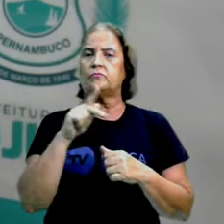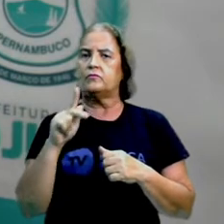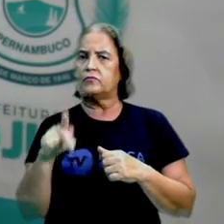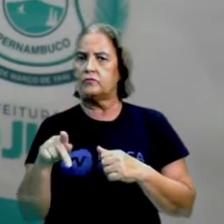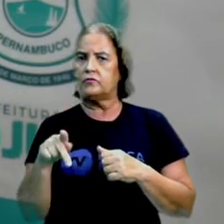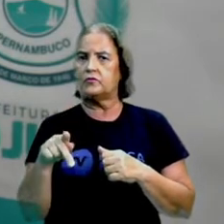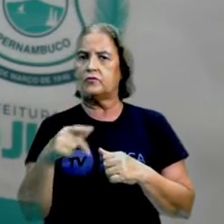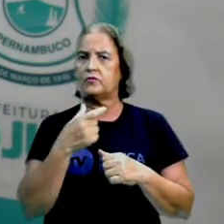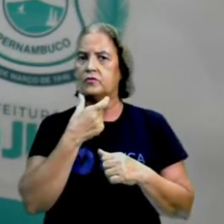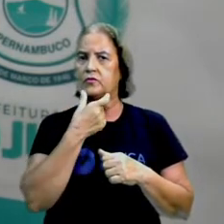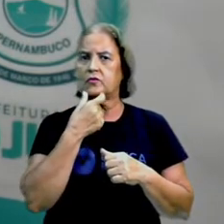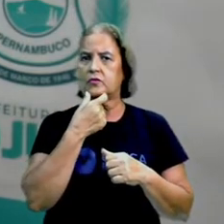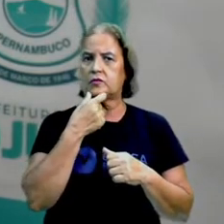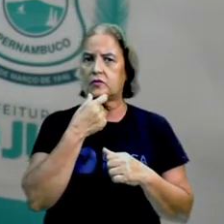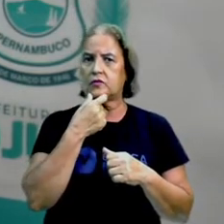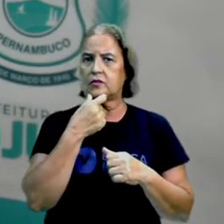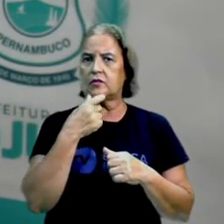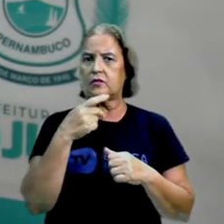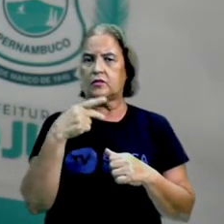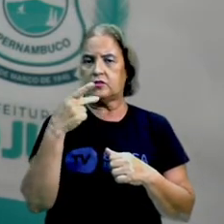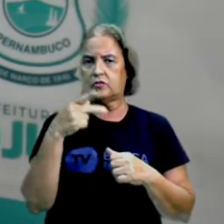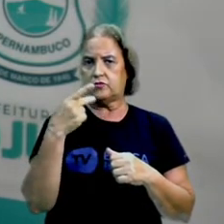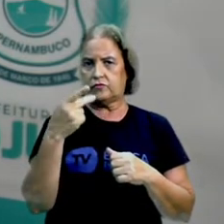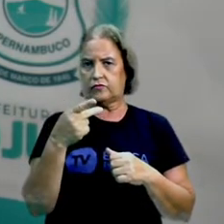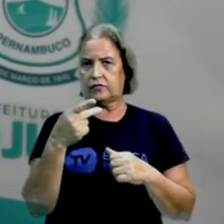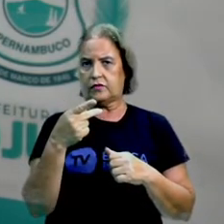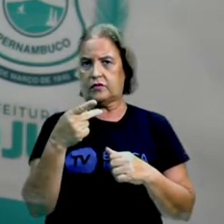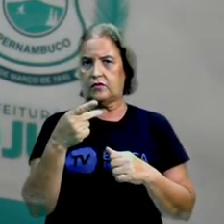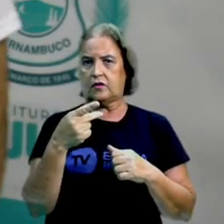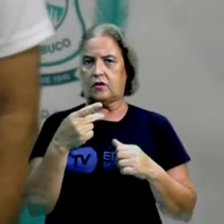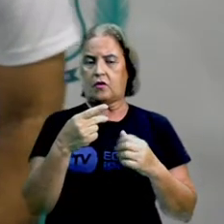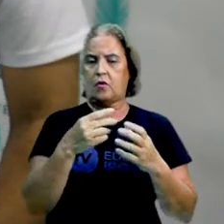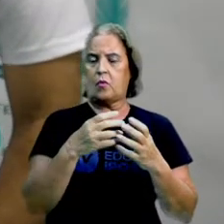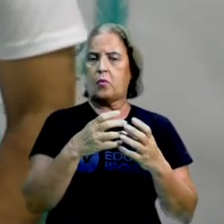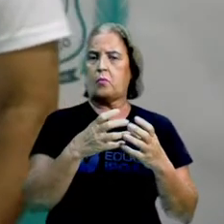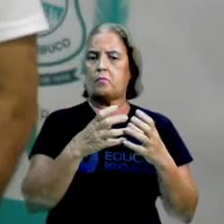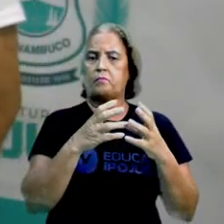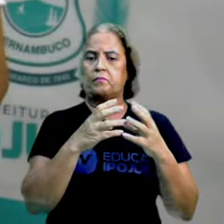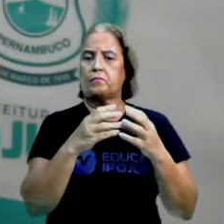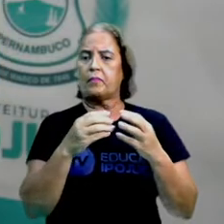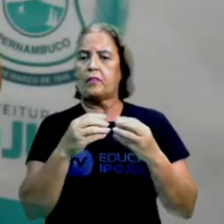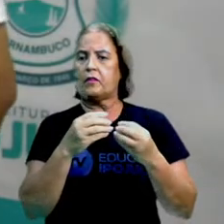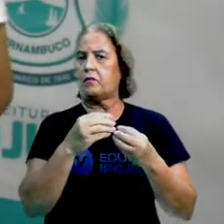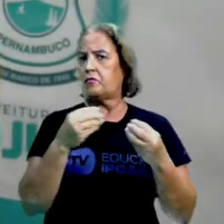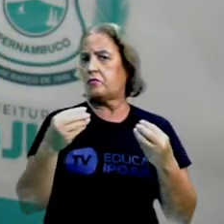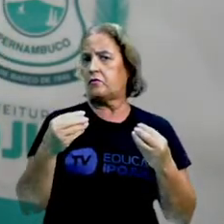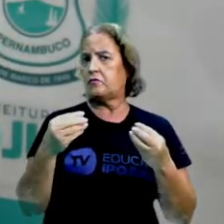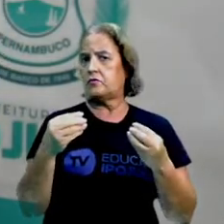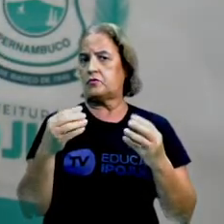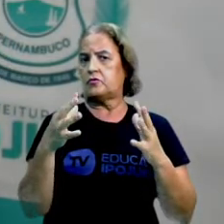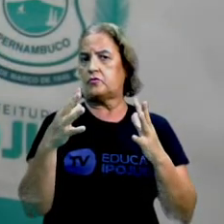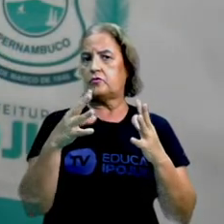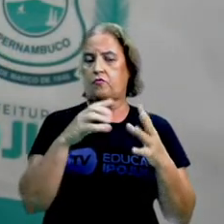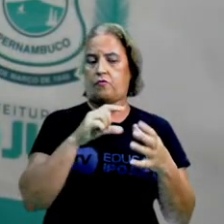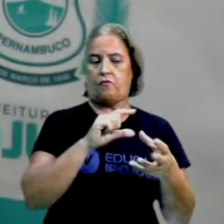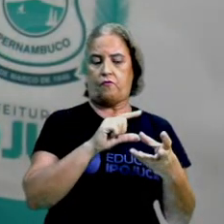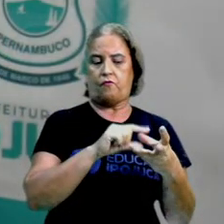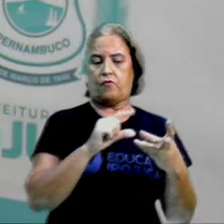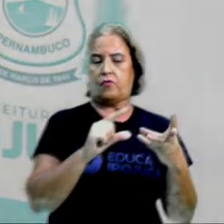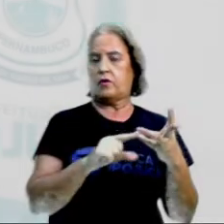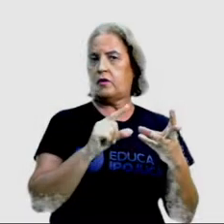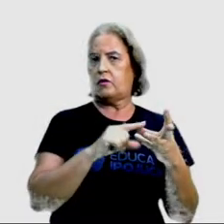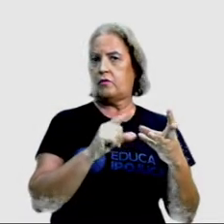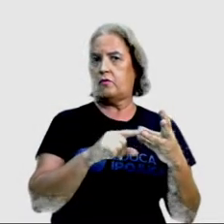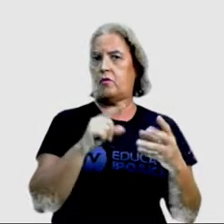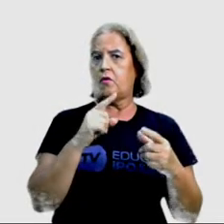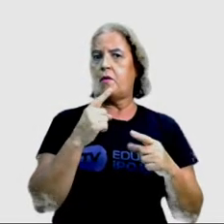aí dizem como bizu, que é o sanduíche de vogal. Como assim sanduíche de vogal? Porque nós temos aqui duas consoantes